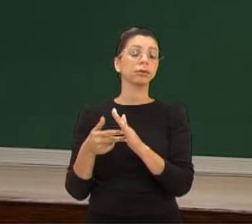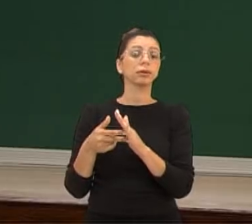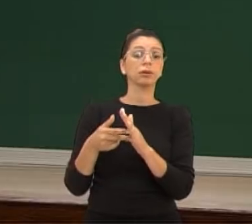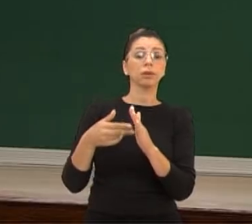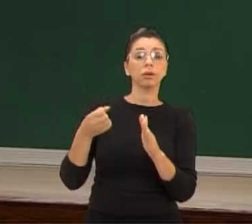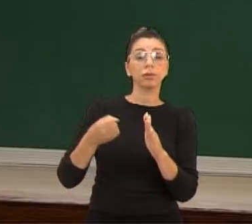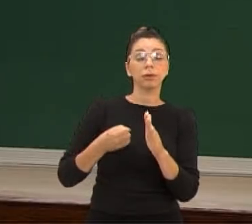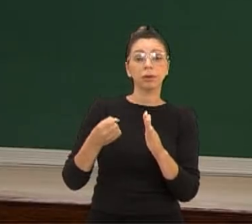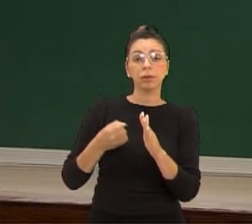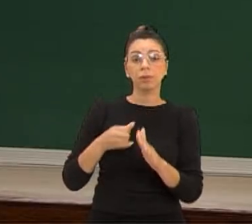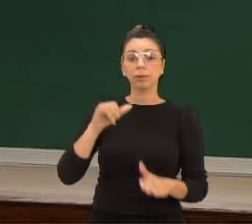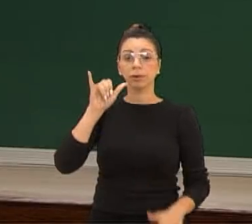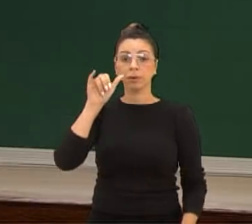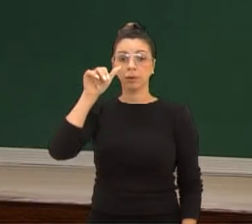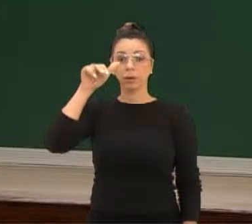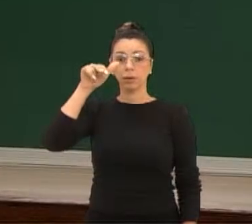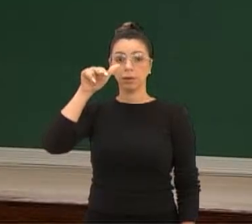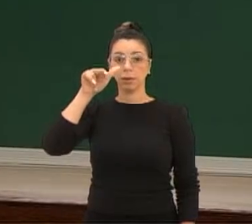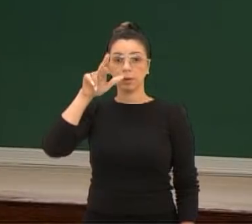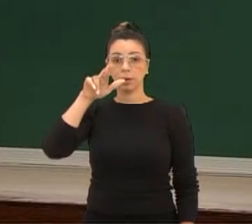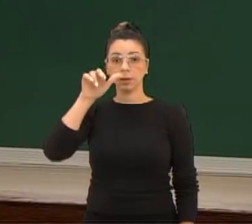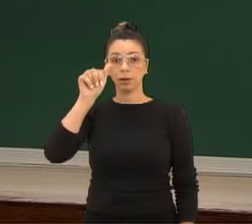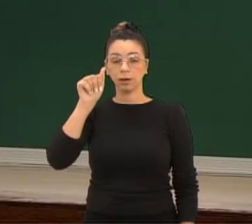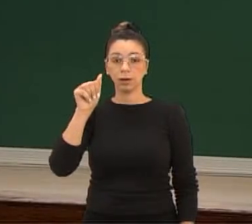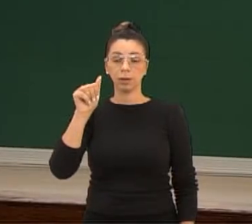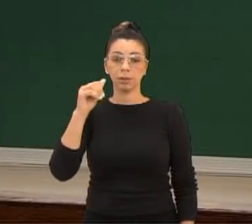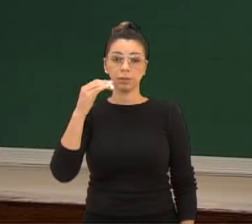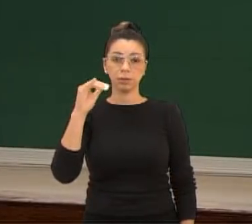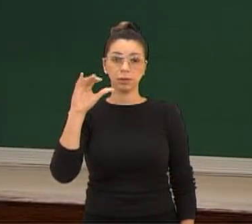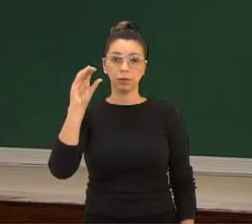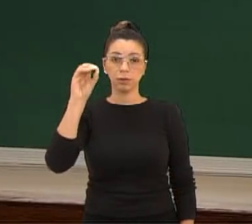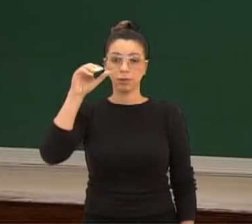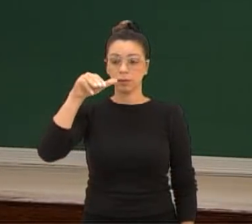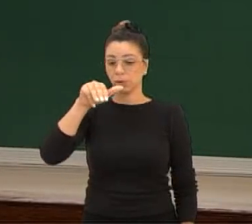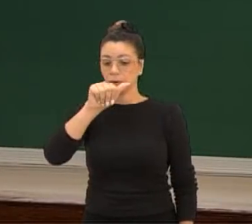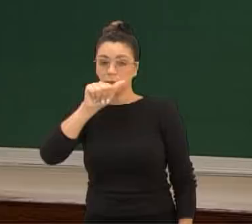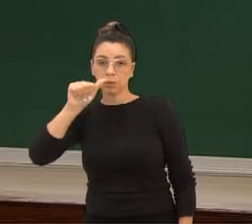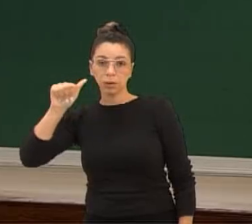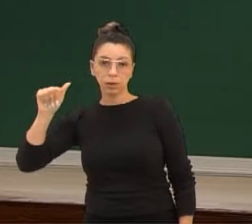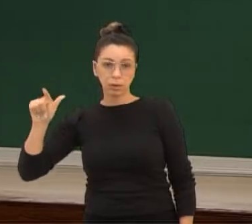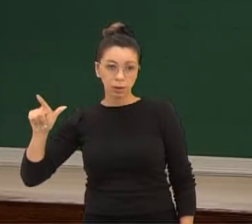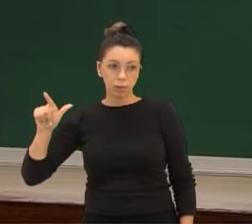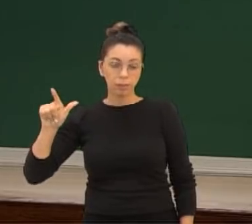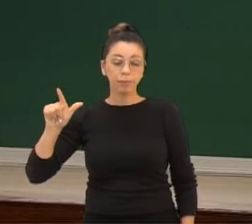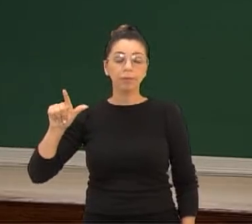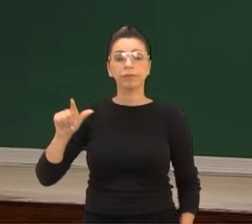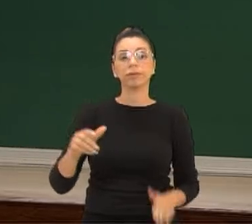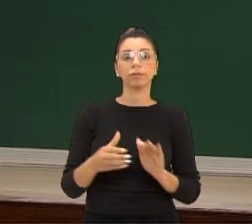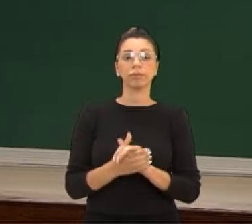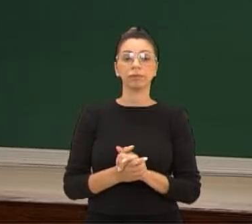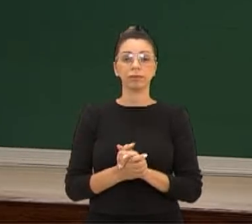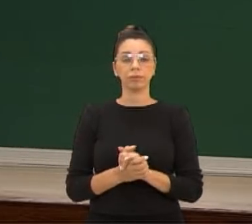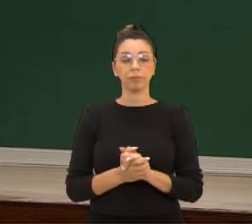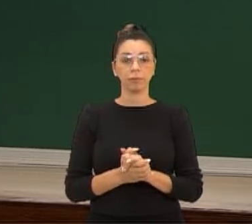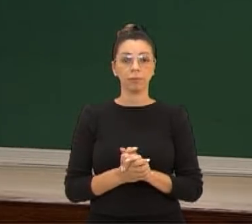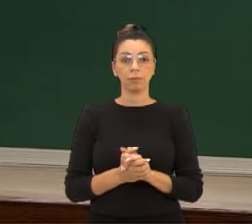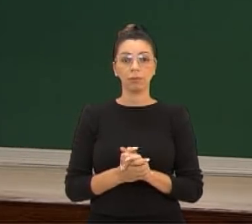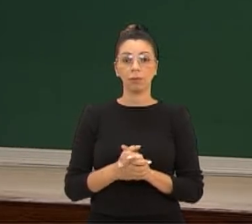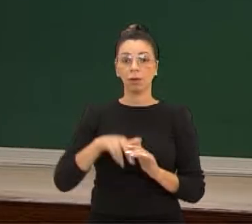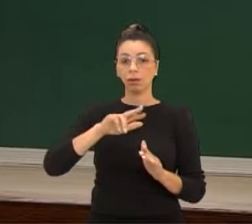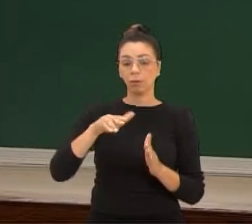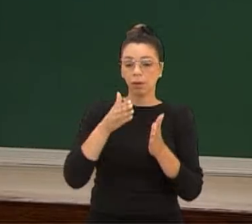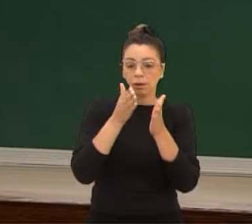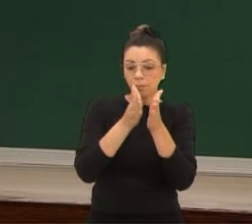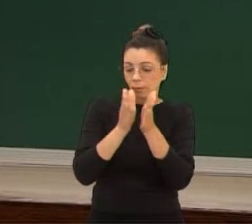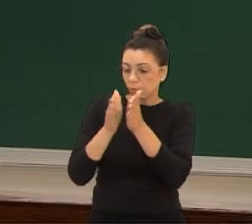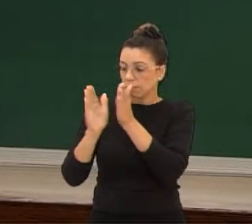número irracional, tá? Ele é uma dízima. Ele é uma dízima e essa dízima ela não é periódica. Por